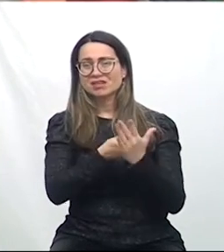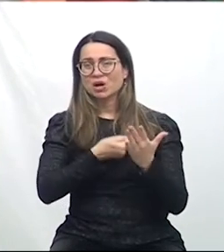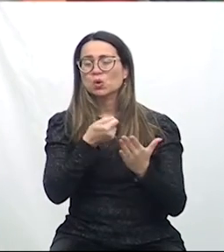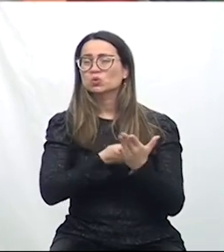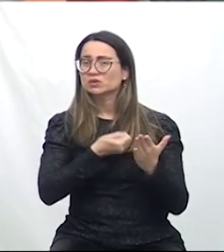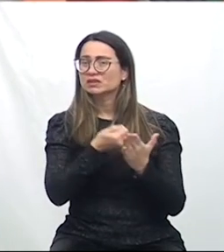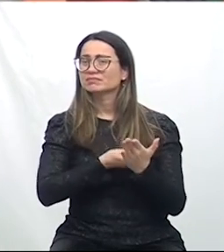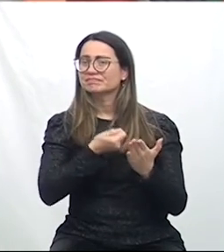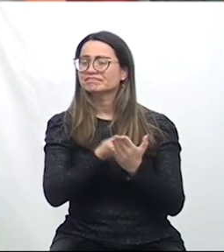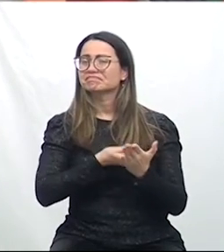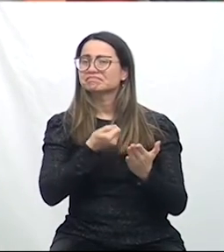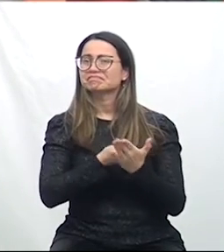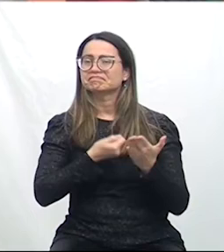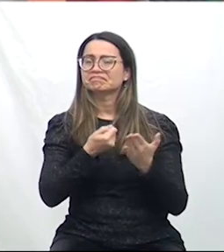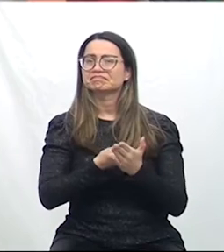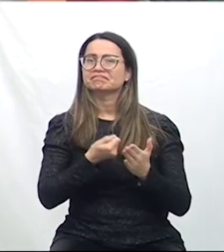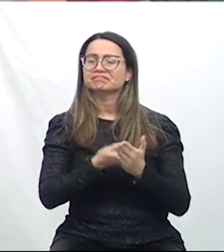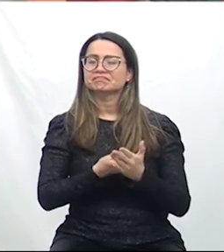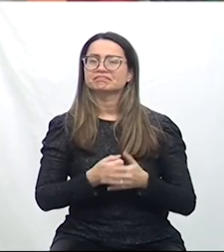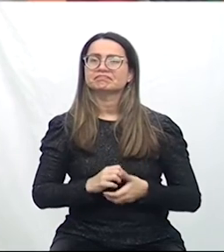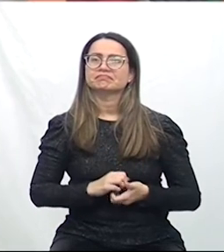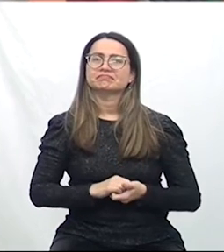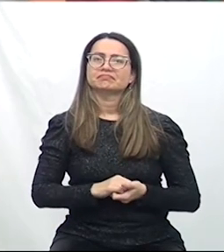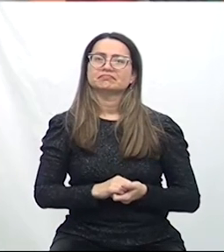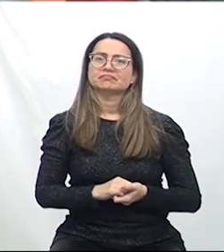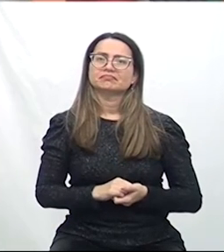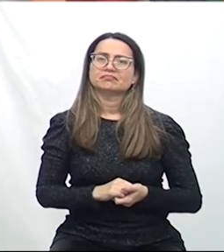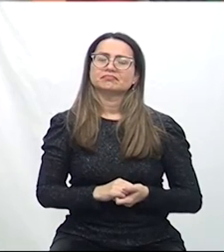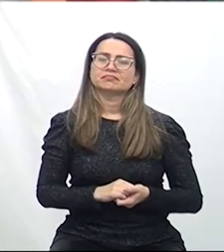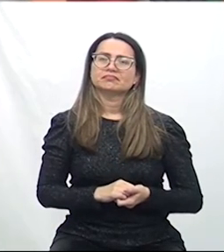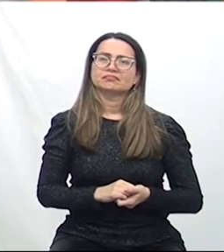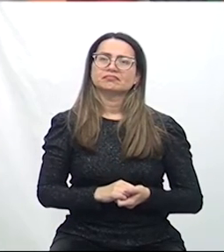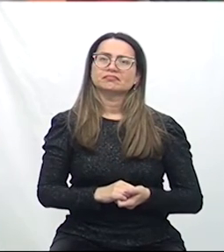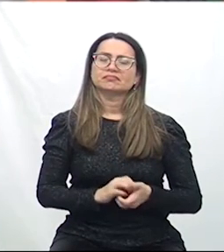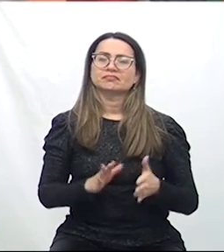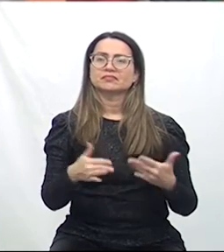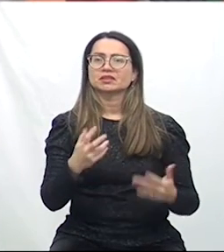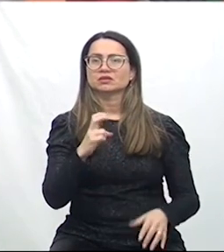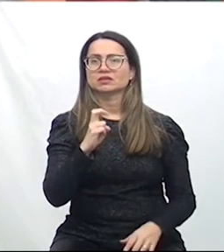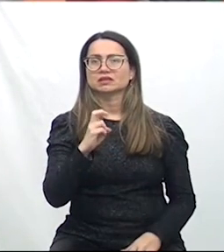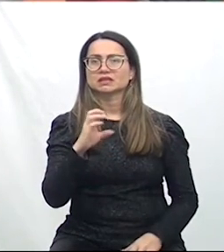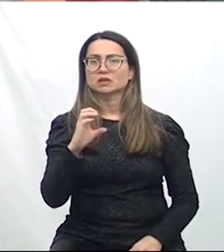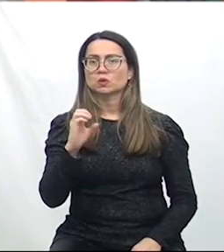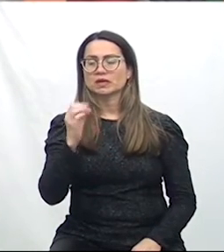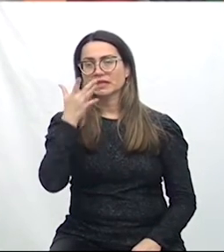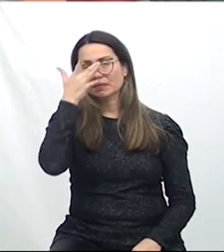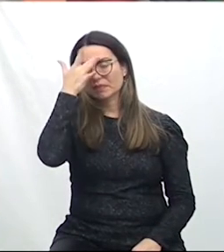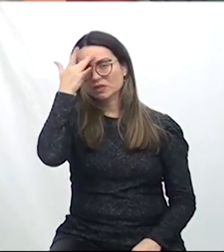luta muito grande manter desafio. 50 pessoas por ano,